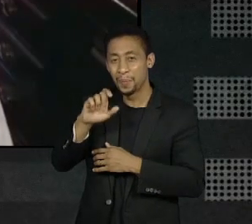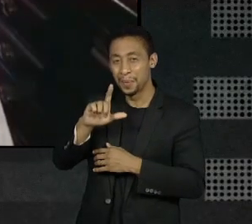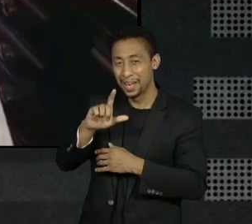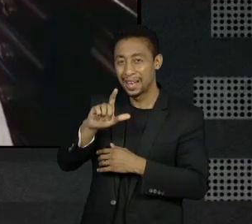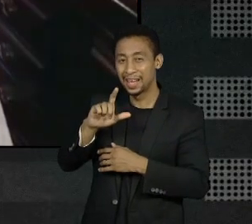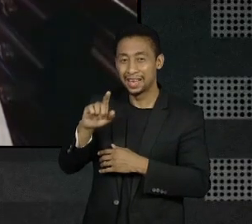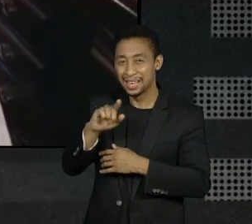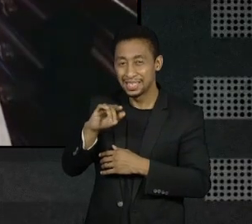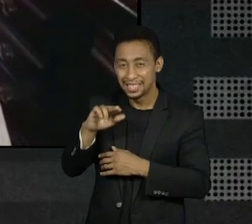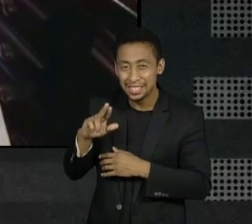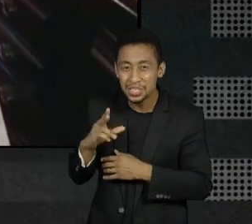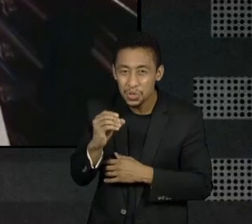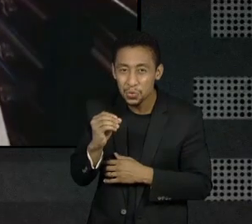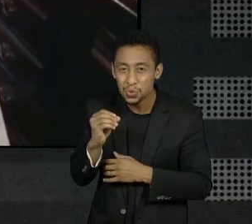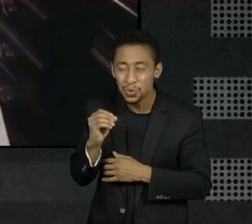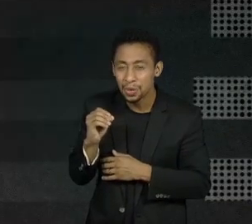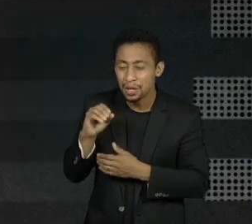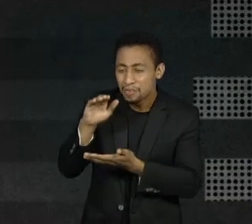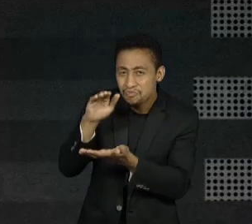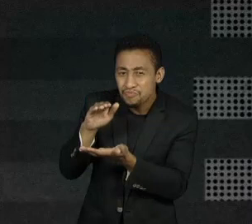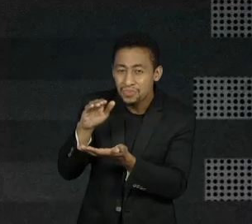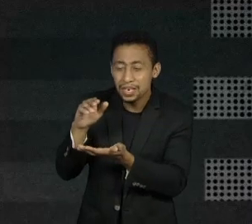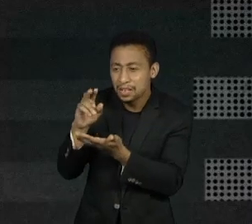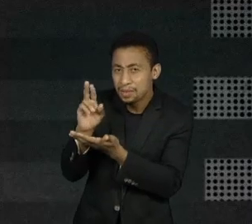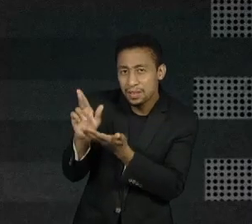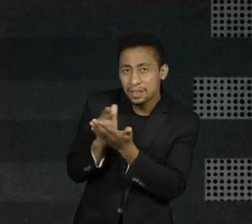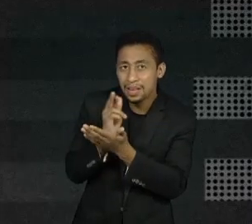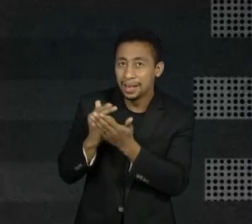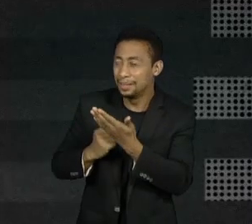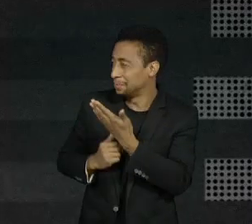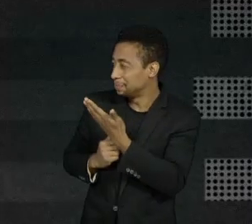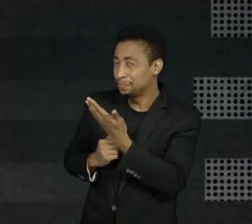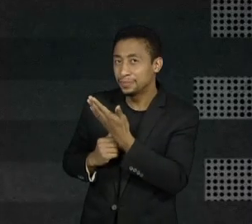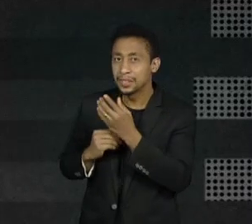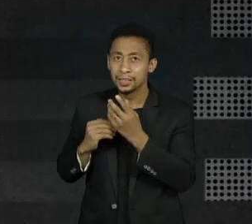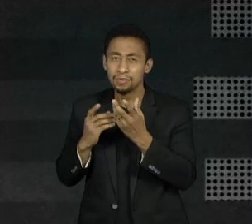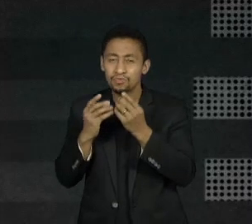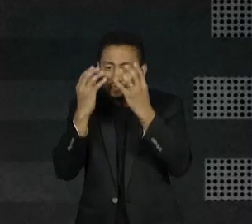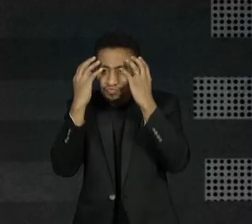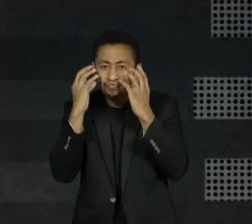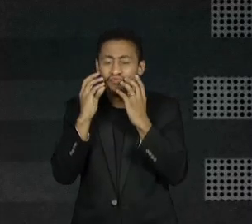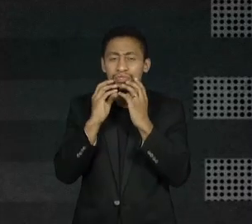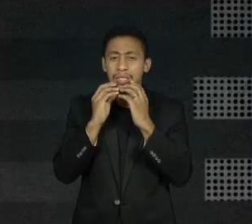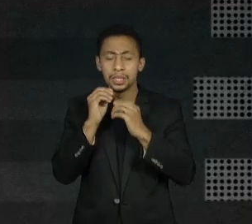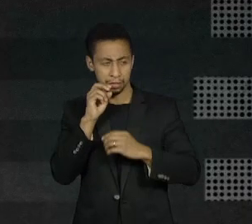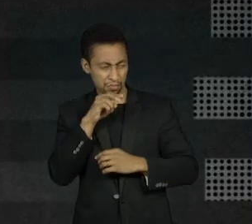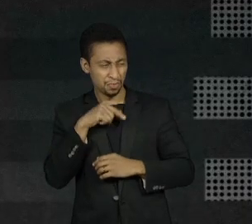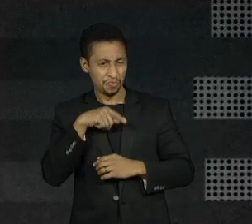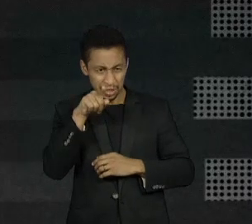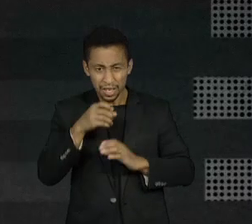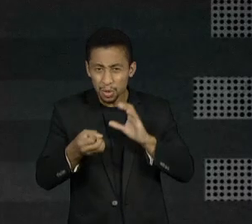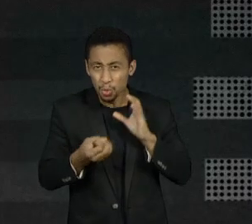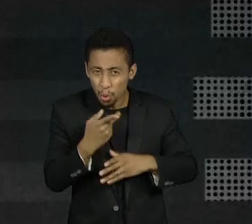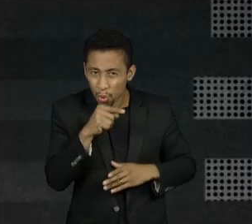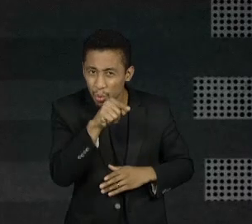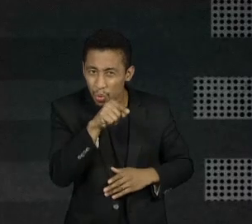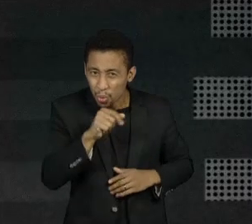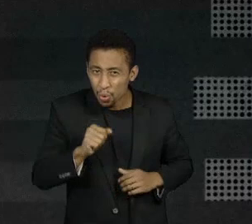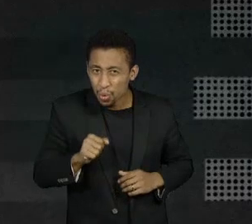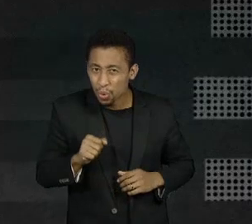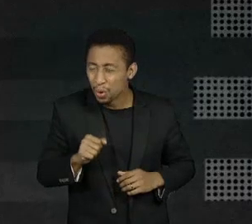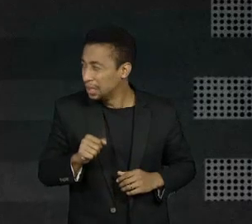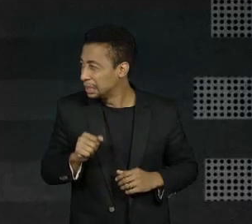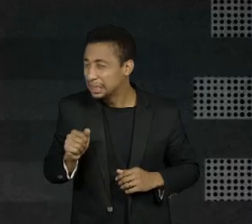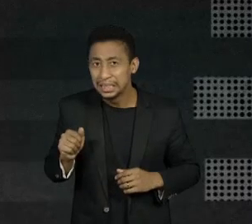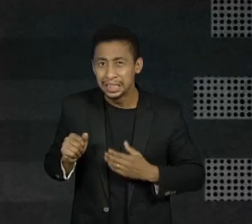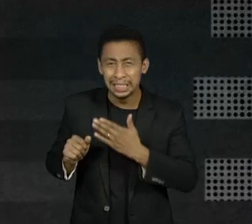olhou. É esse o Pelezinho que você criou? É com uma cara meio desenxavida, né? Esse é o Pelezinho que você criou? Eu pensei